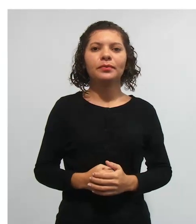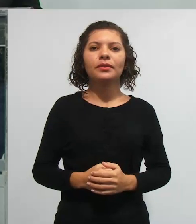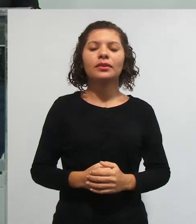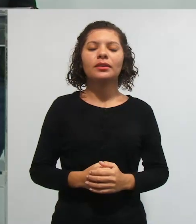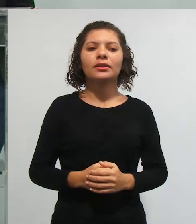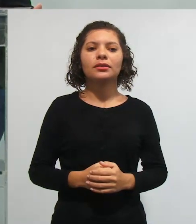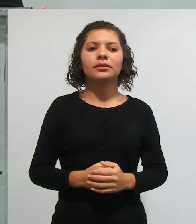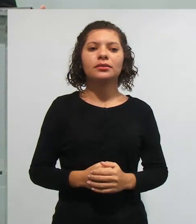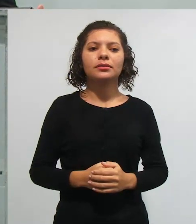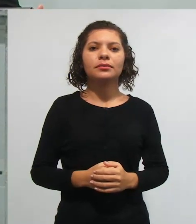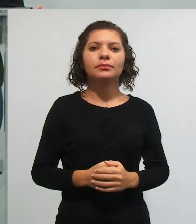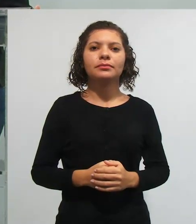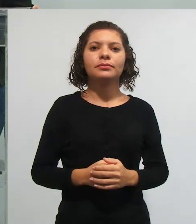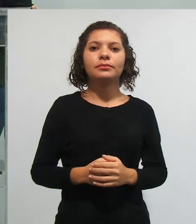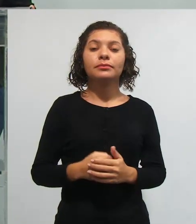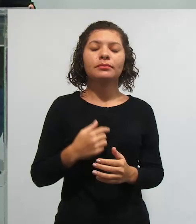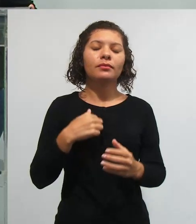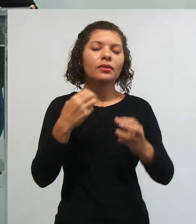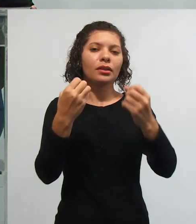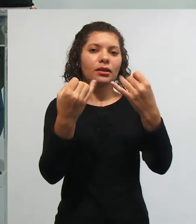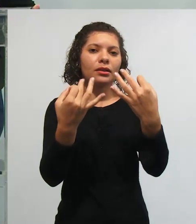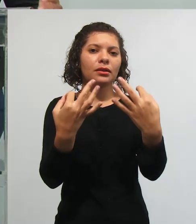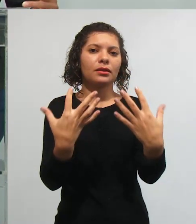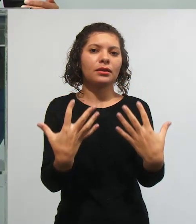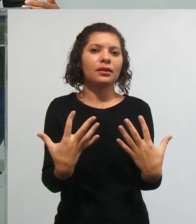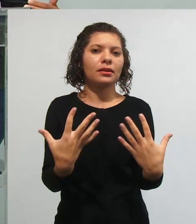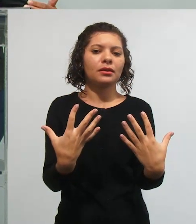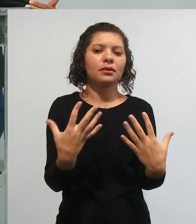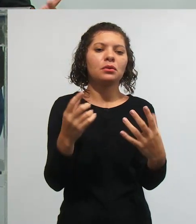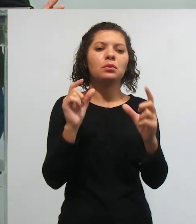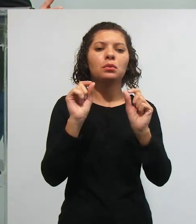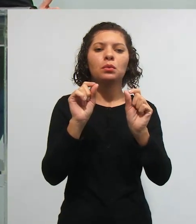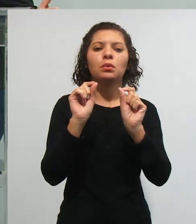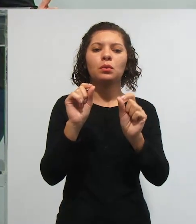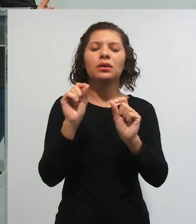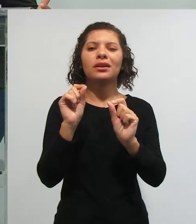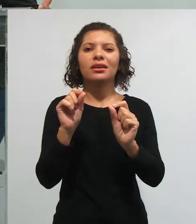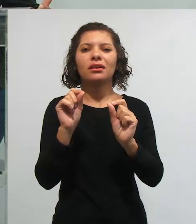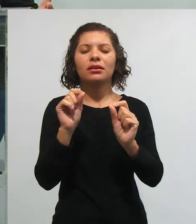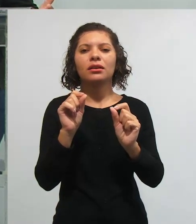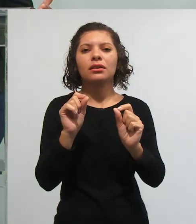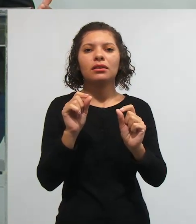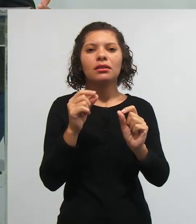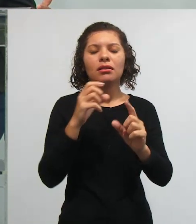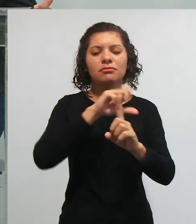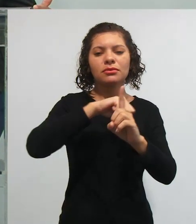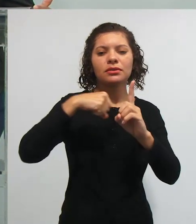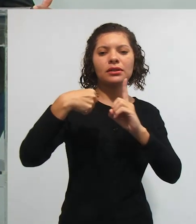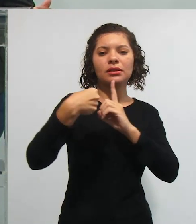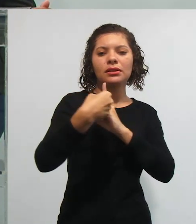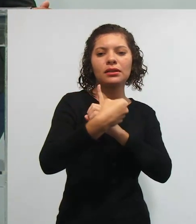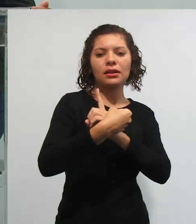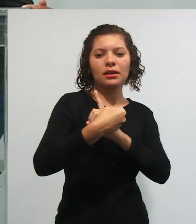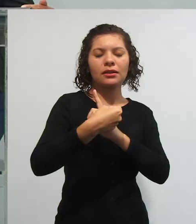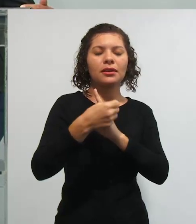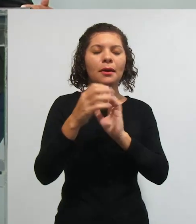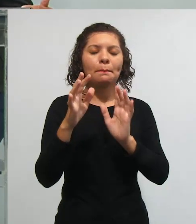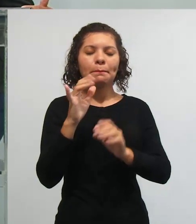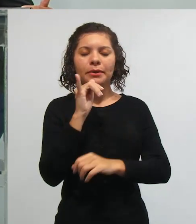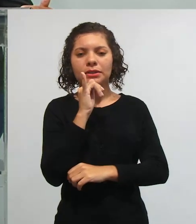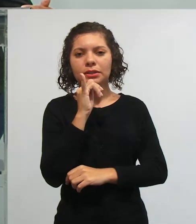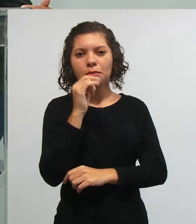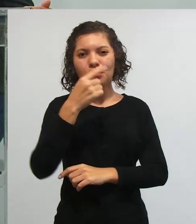aqui quando eu falo que não é um consenso na na sociedade eu estou falando assim nós